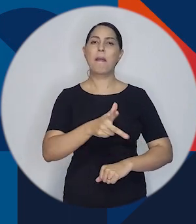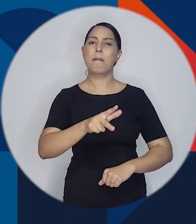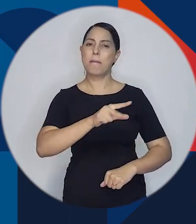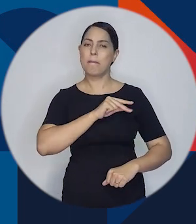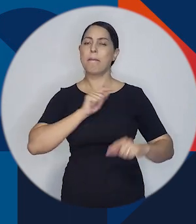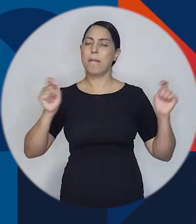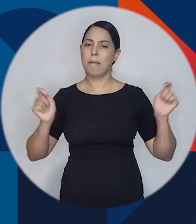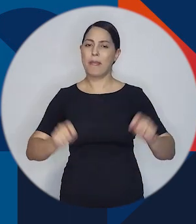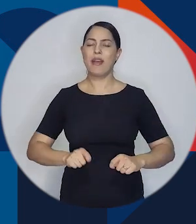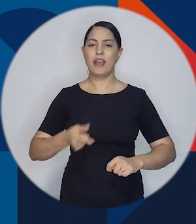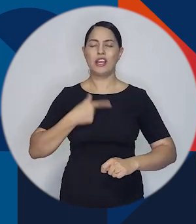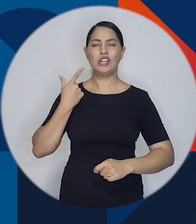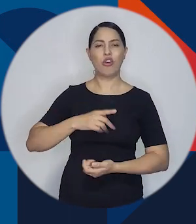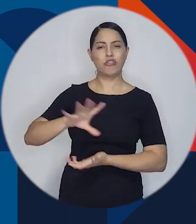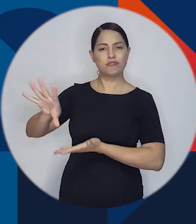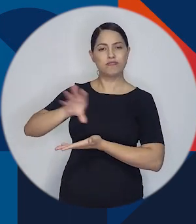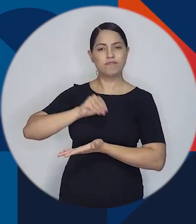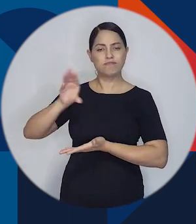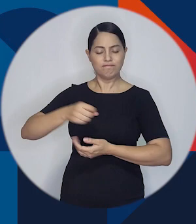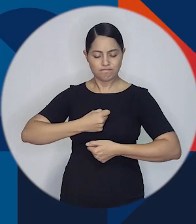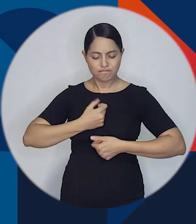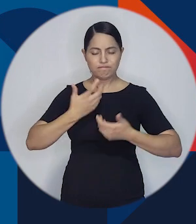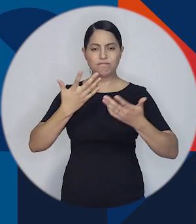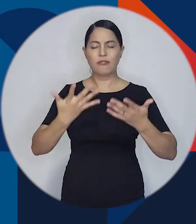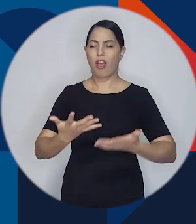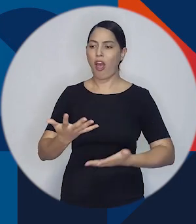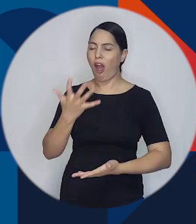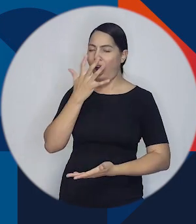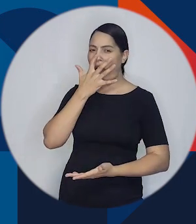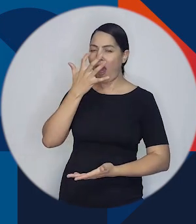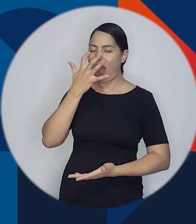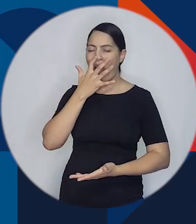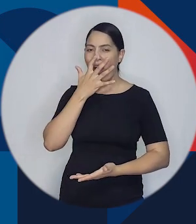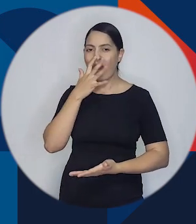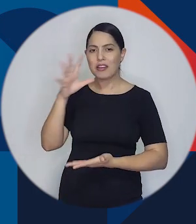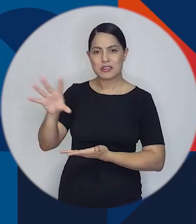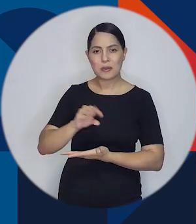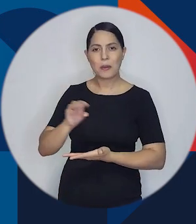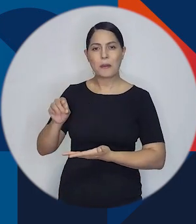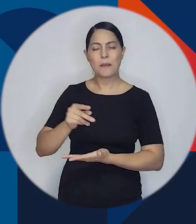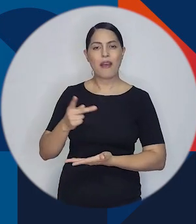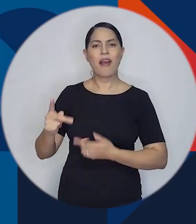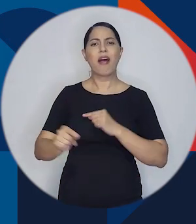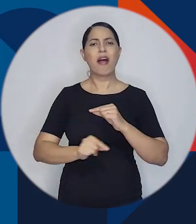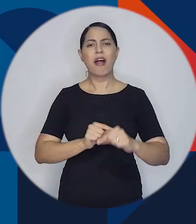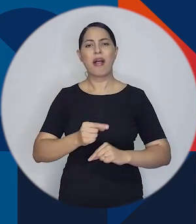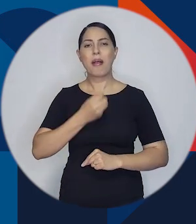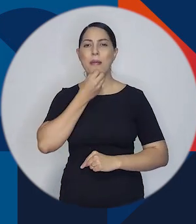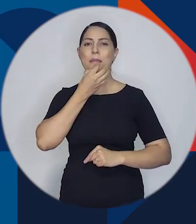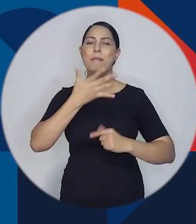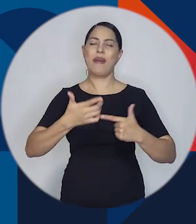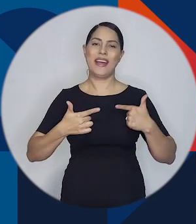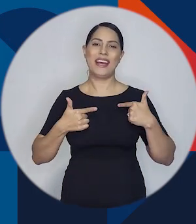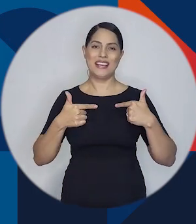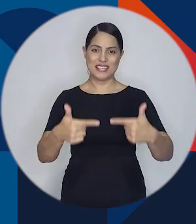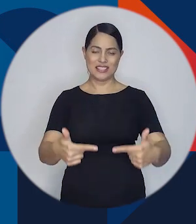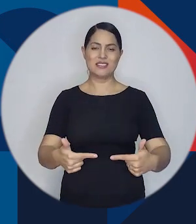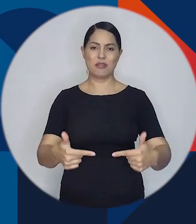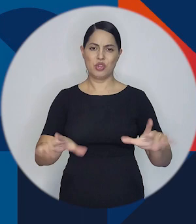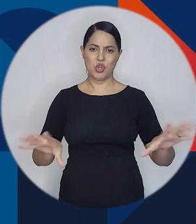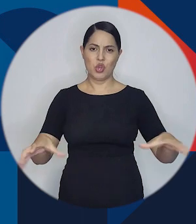merecer que todos nós possamos neles nos espelhar, nos inspirar, admirar e fazer como ele. Fazer o